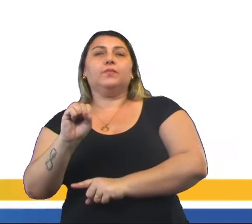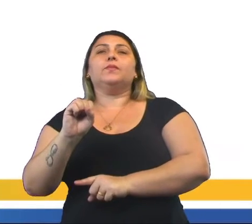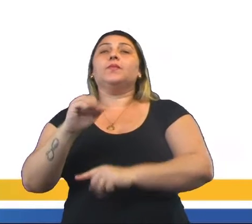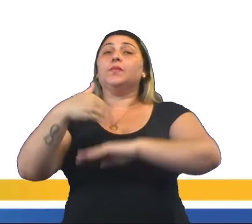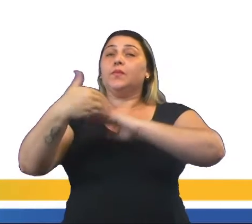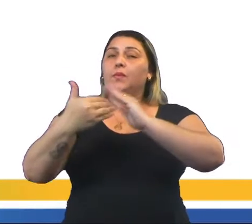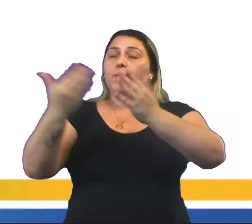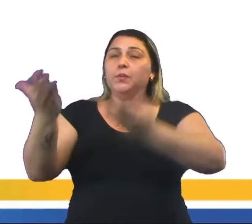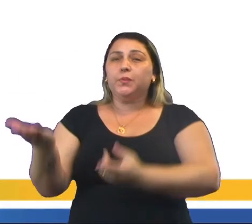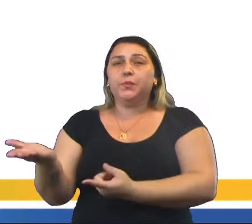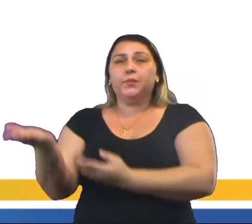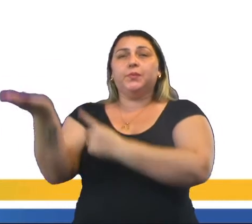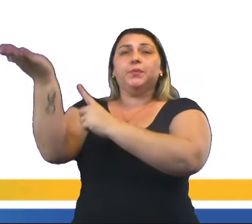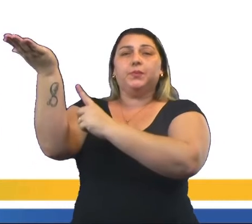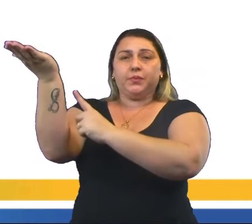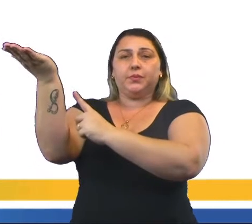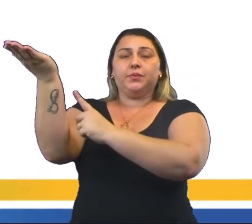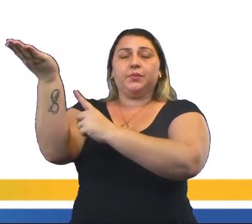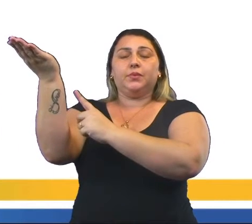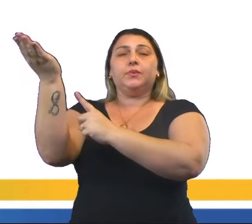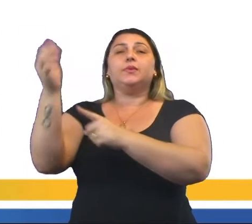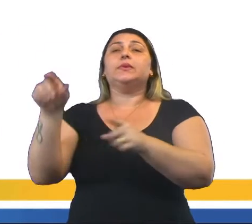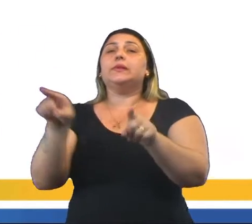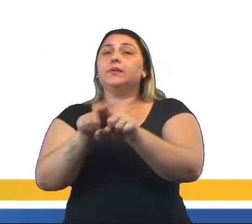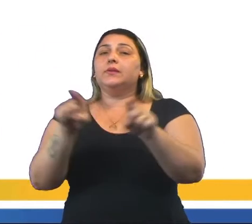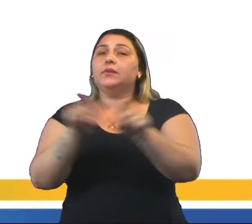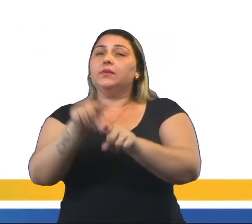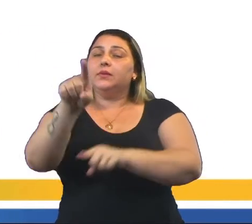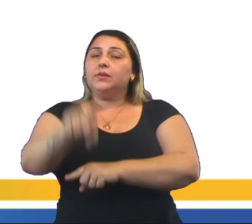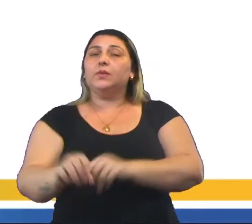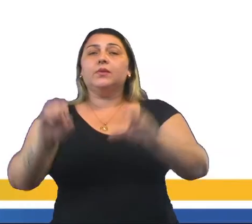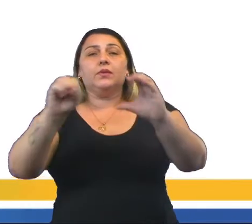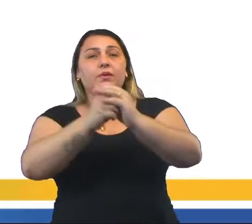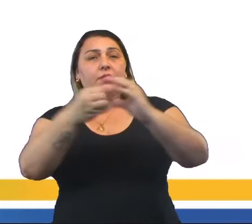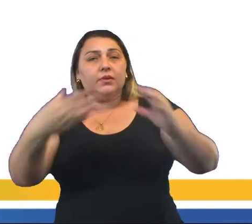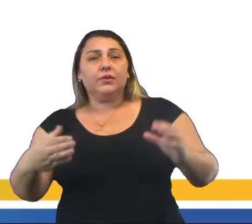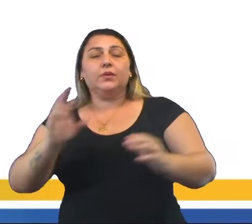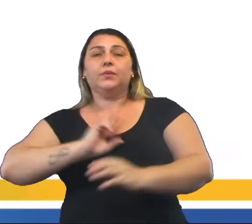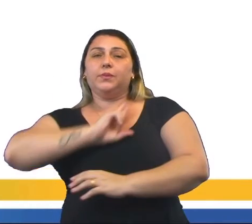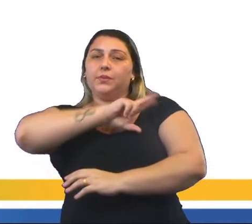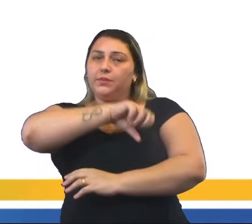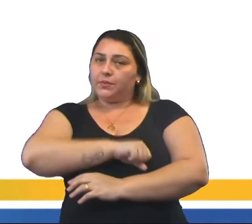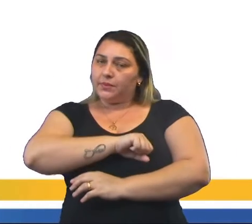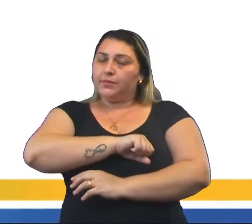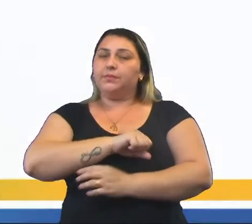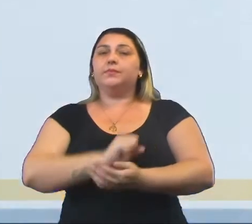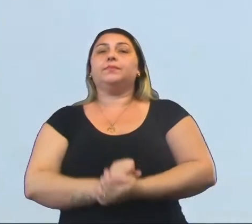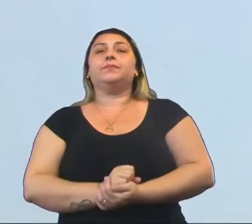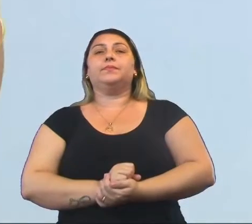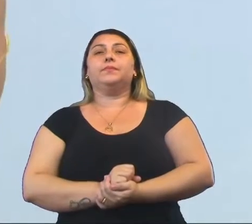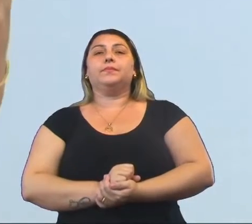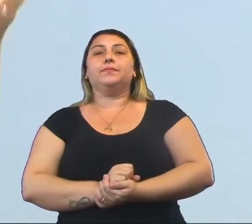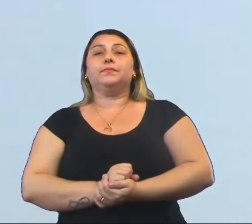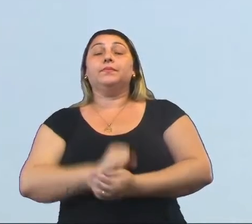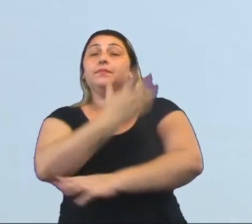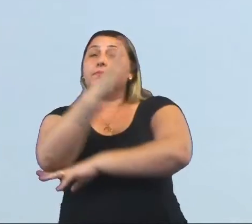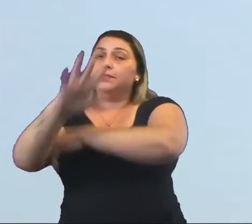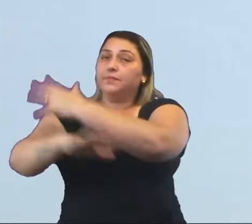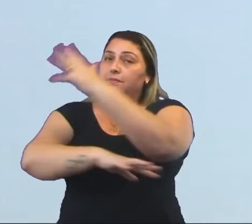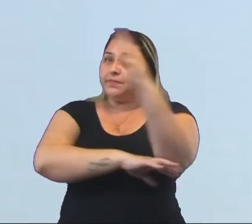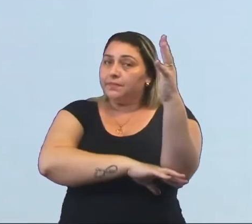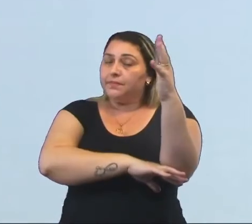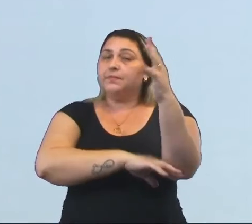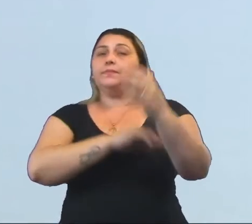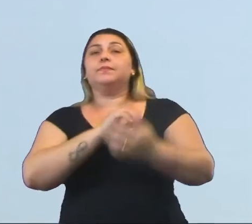muito idealizado, que o idealismo também é uma característica romântica. Então, a idealização da natureza,